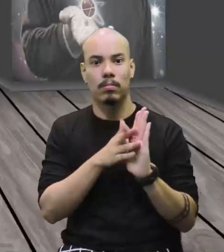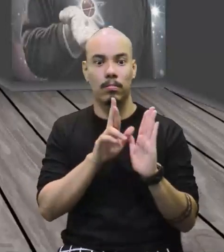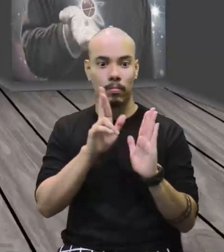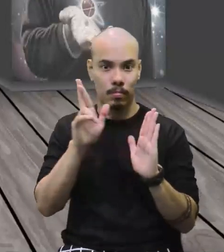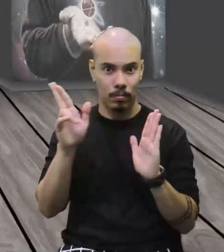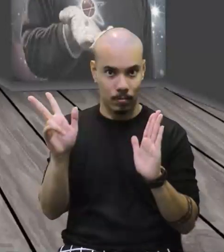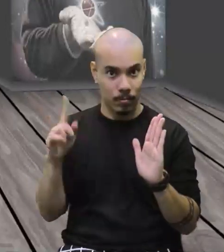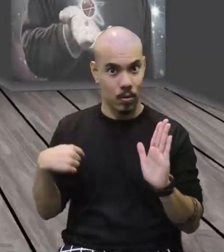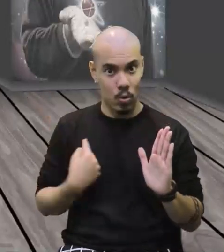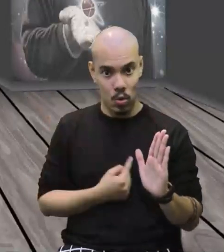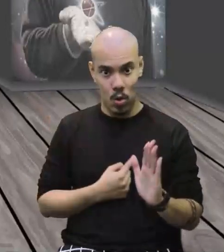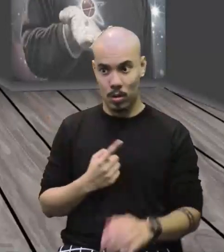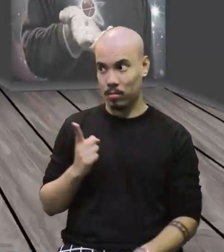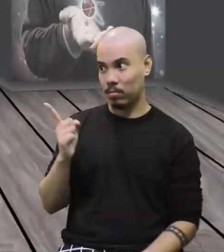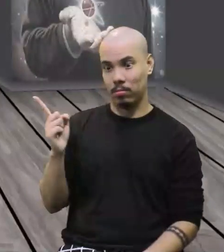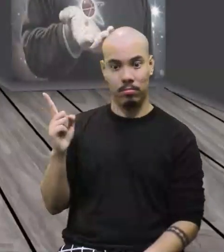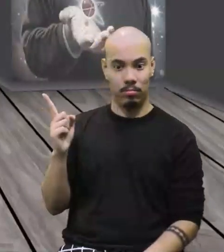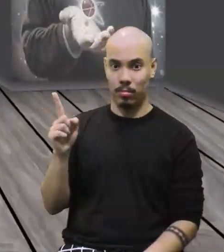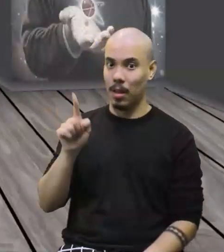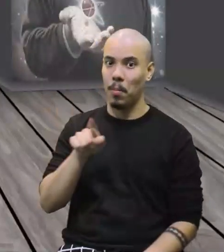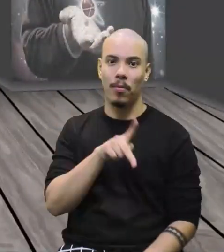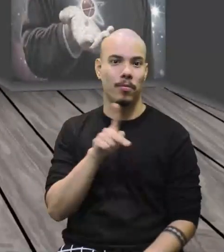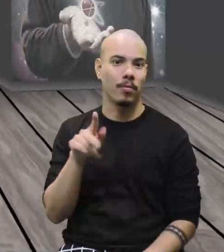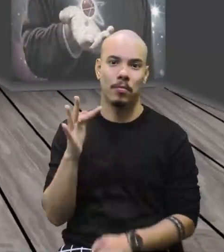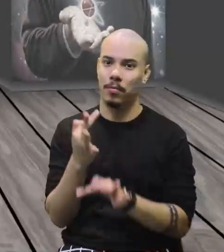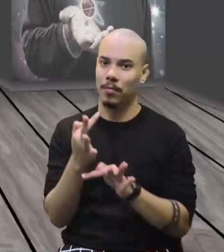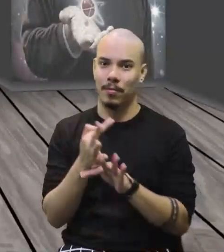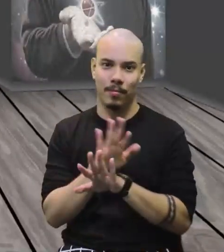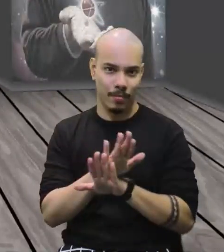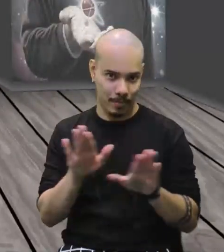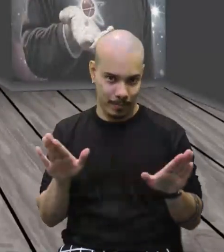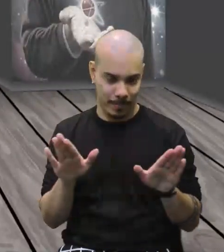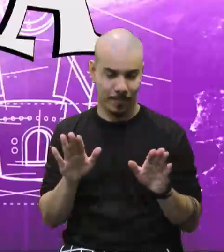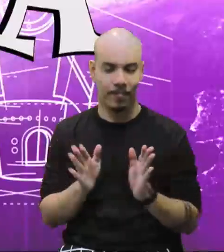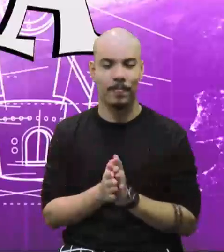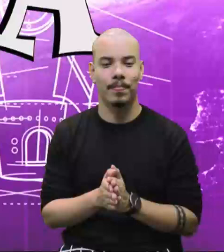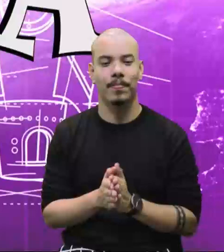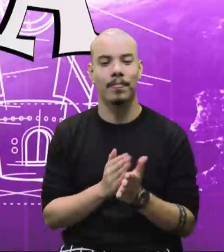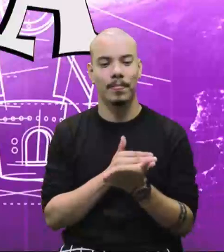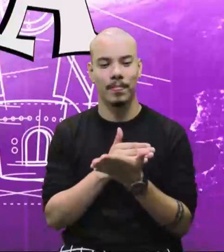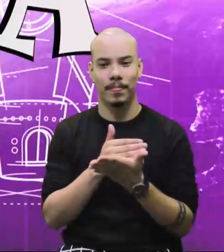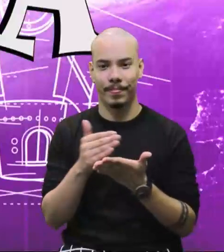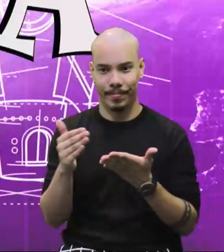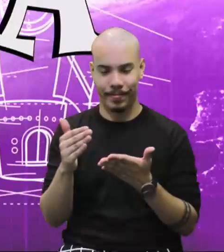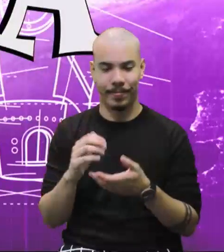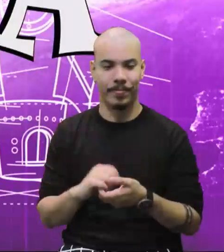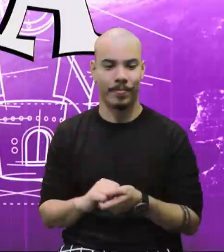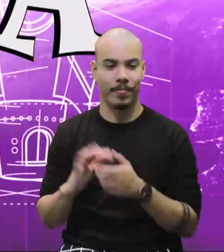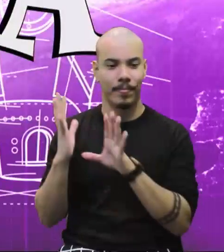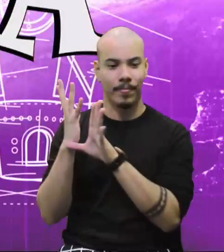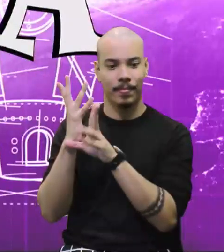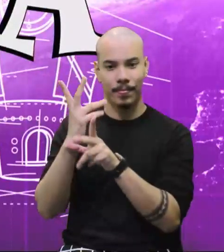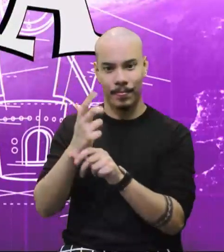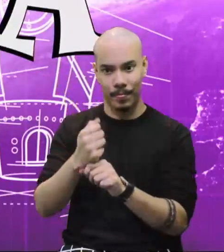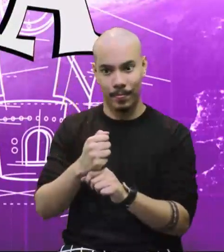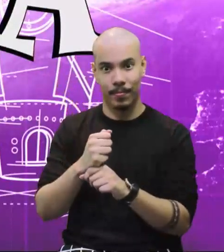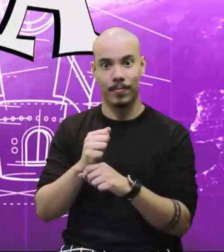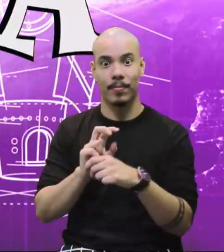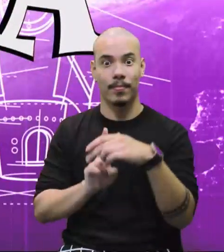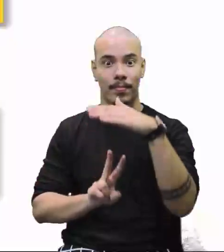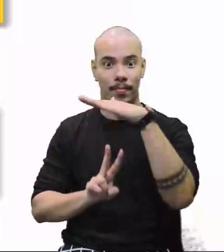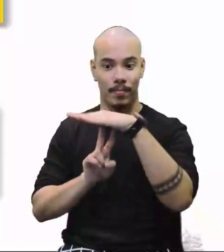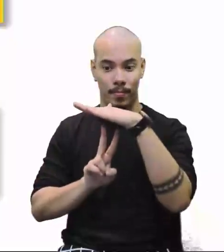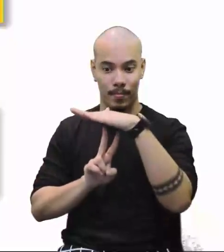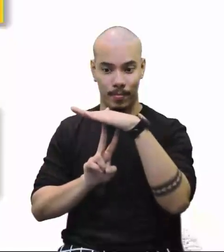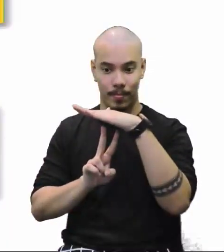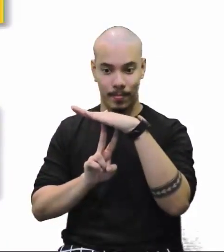Nós permitimos só em física, né? Sim, né? Não permitimos em outros. Vamos lá, então? Vamos lá. Começando aí a revisão, né, da unidade 2.